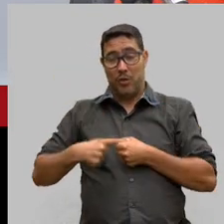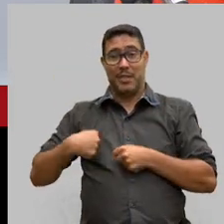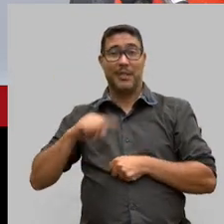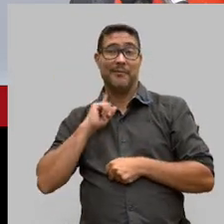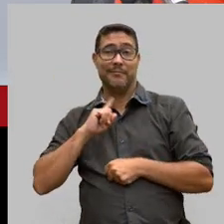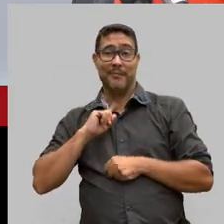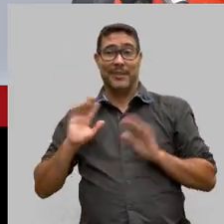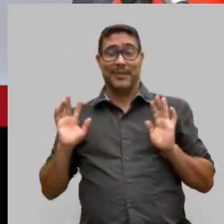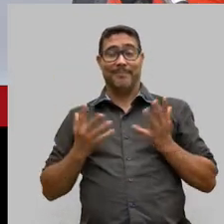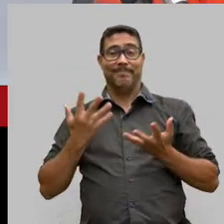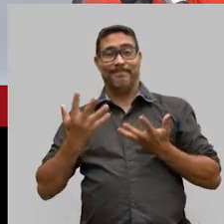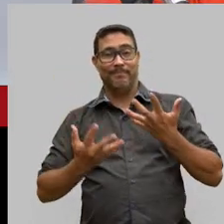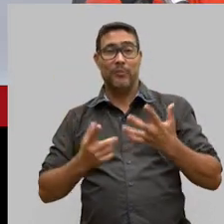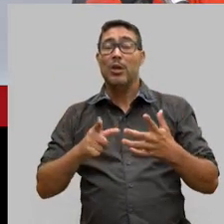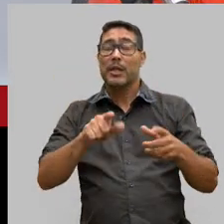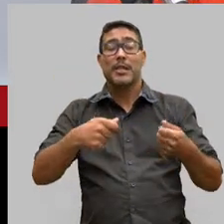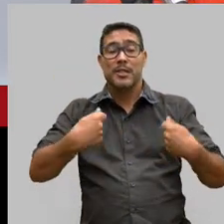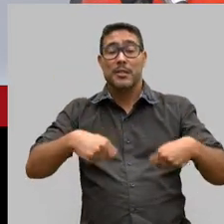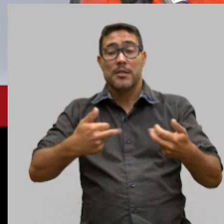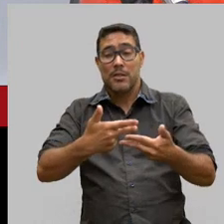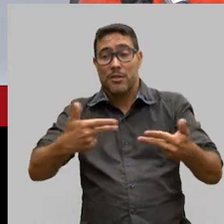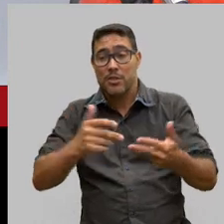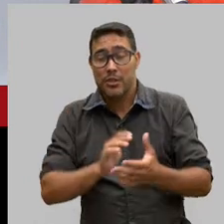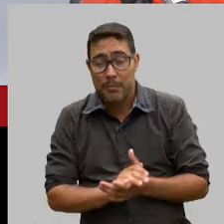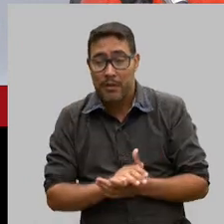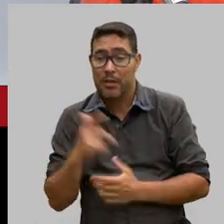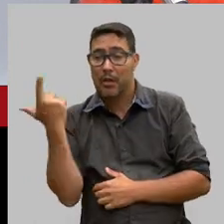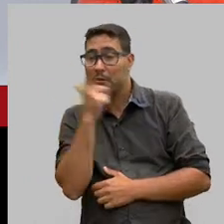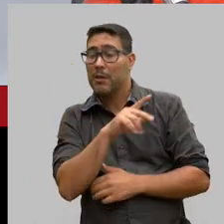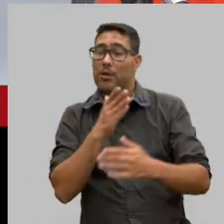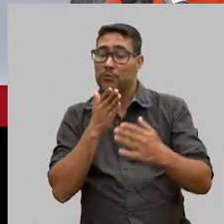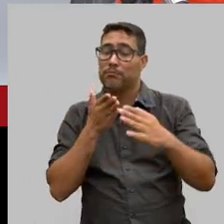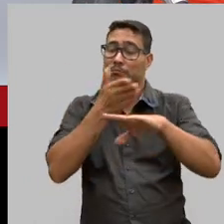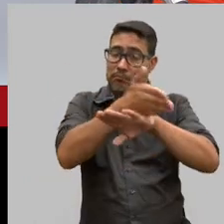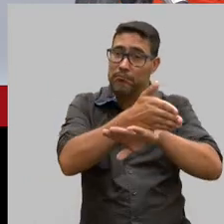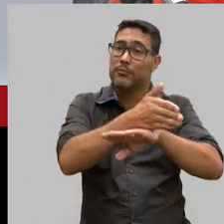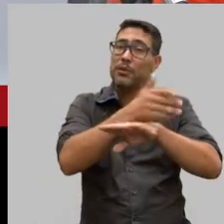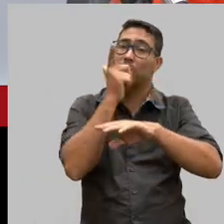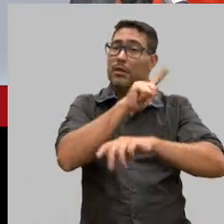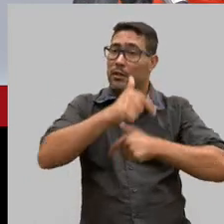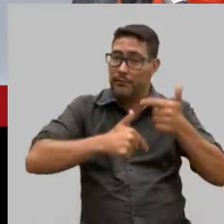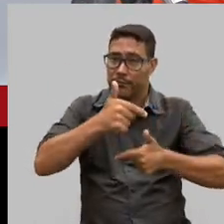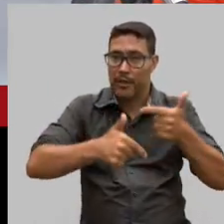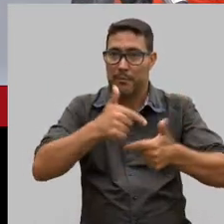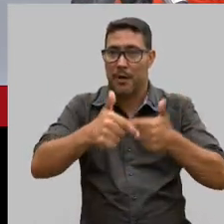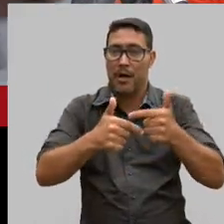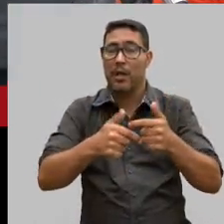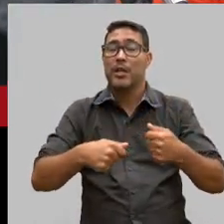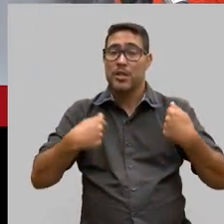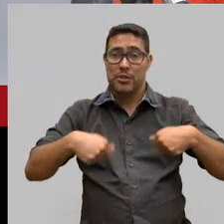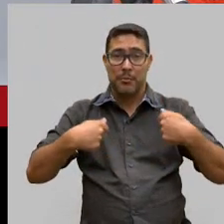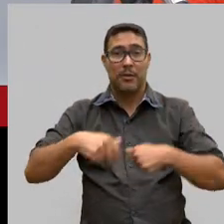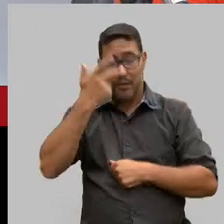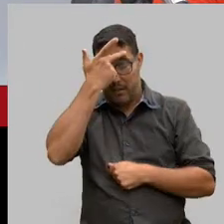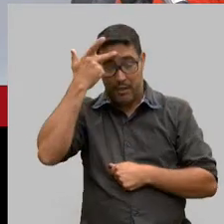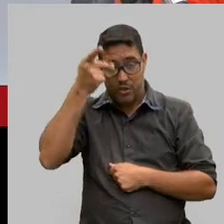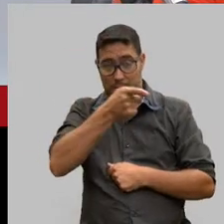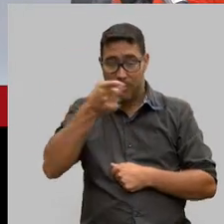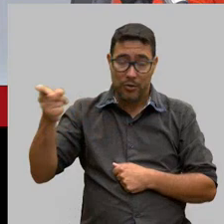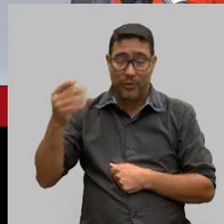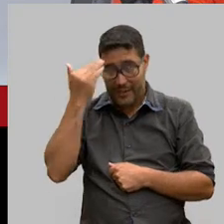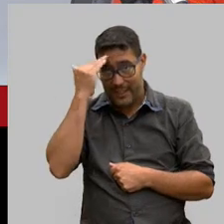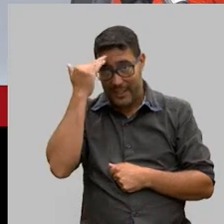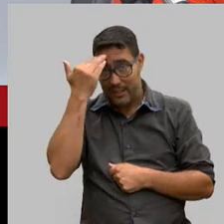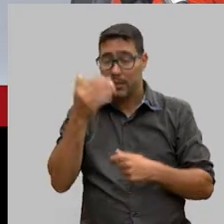precisa para que o Pedro chegue ao mercado de trabalho nós precisamos de pessoas que entendam O que é o autismo